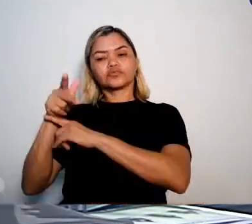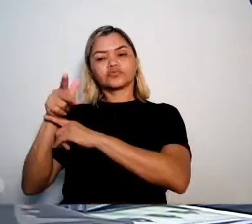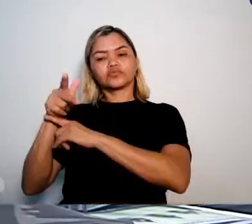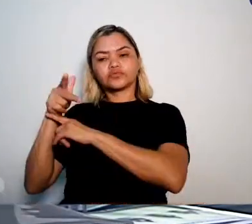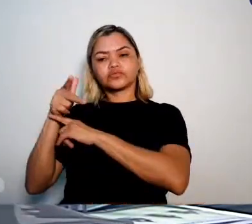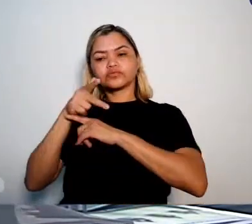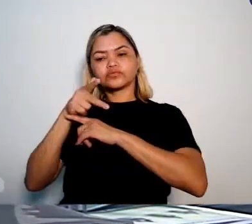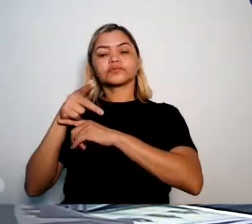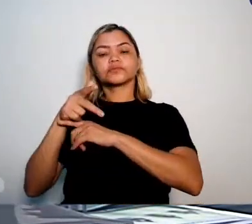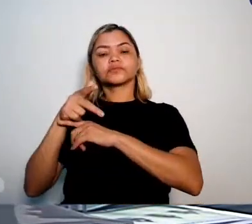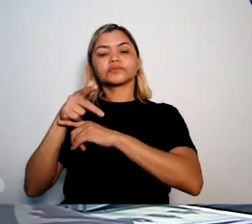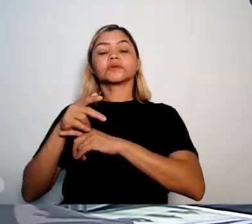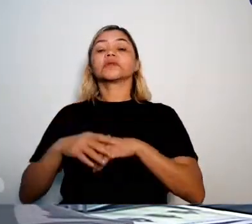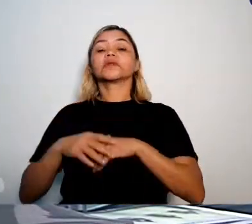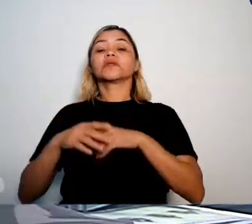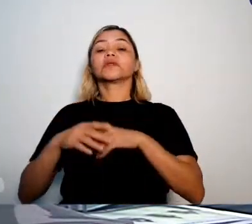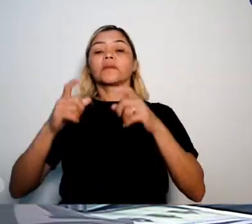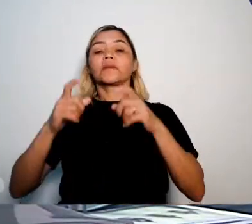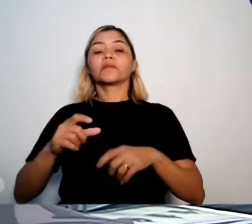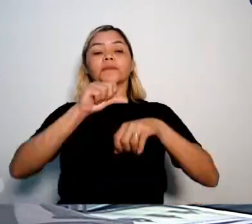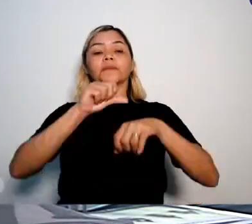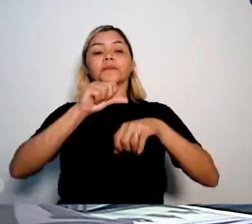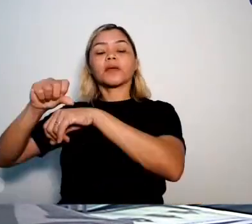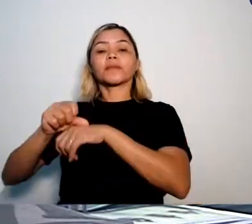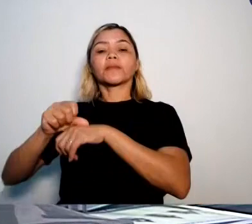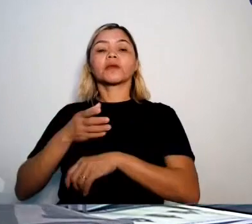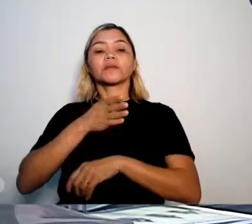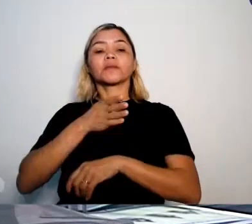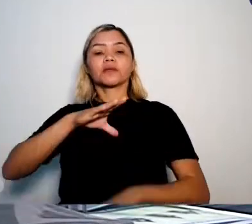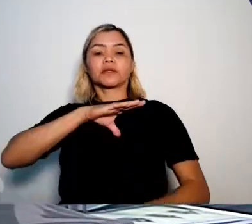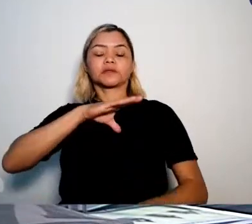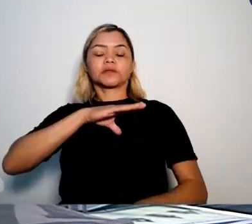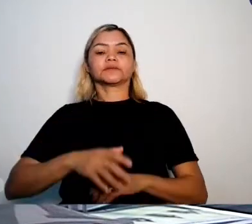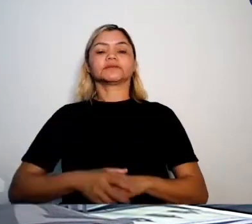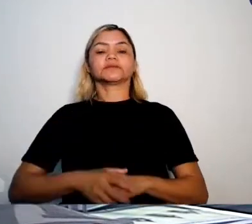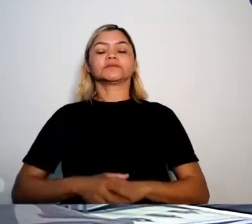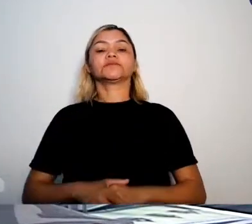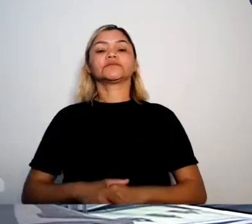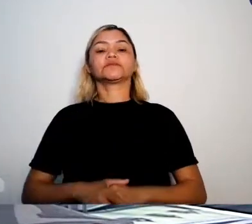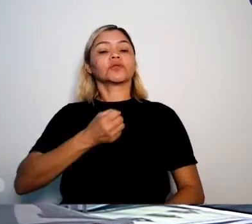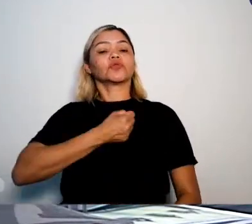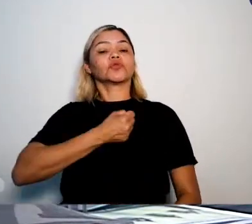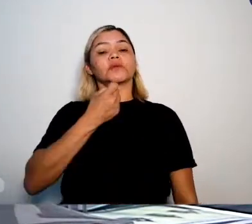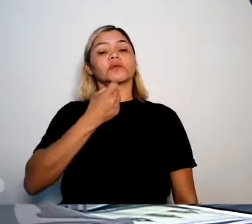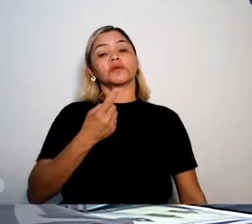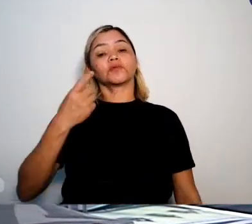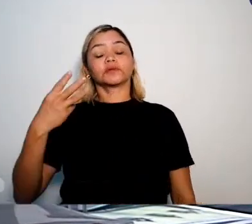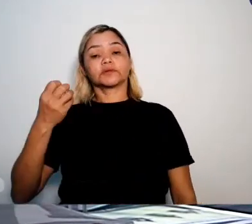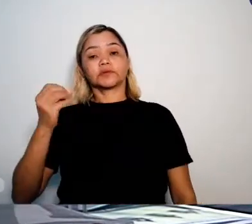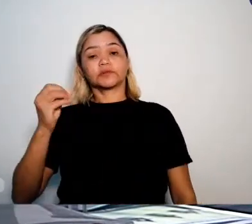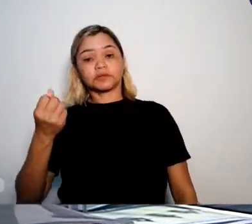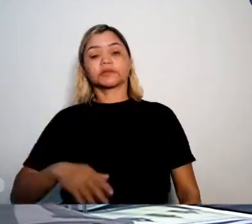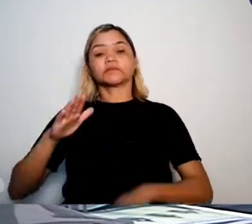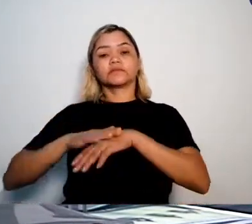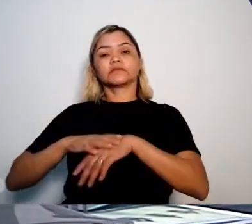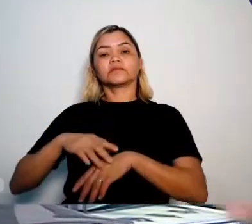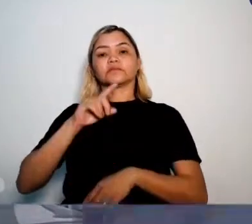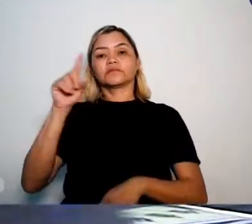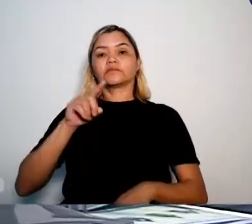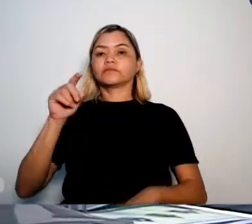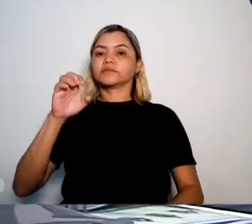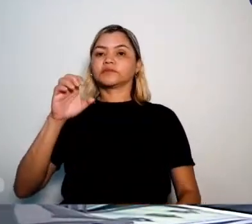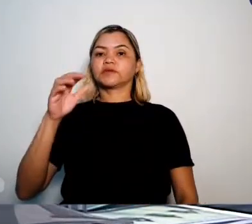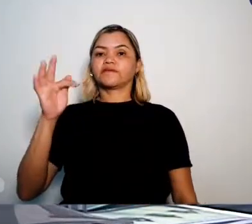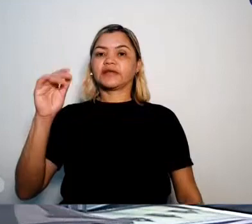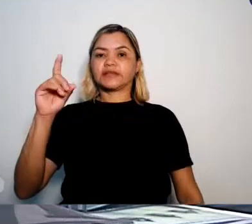da cidade. Número 1306, de autoria do vereador Zé Fernandes, ao secretário municipal